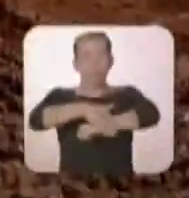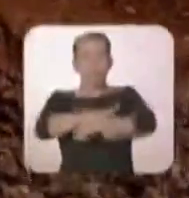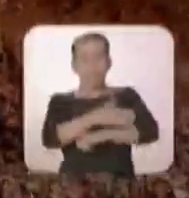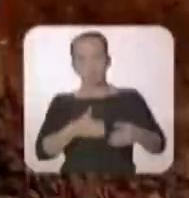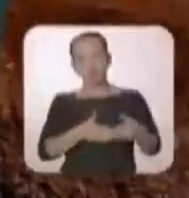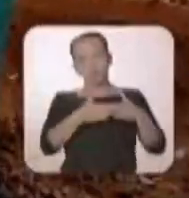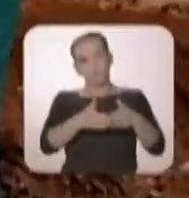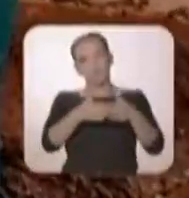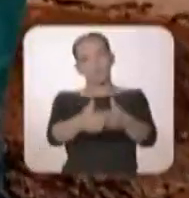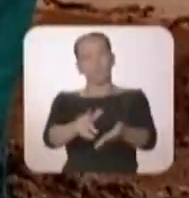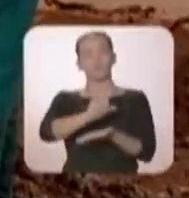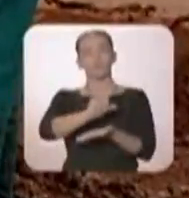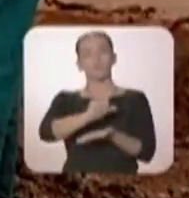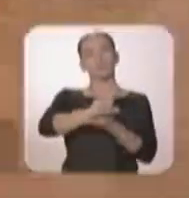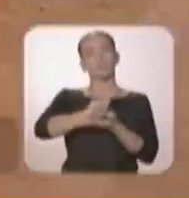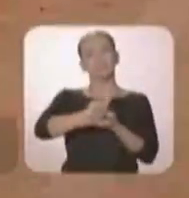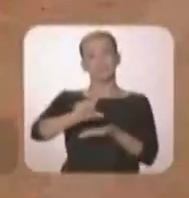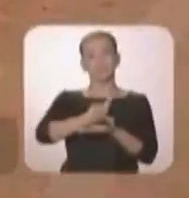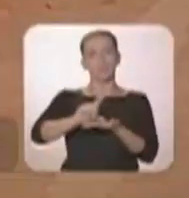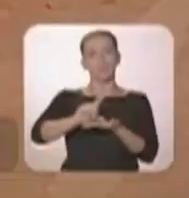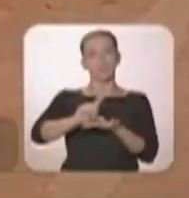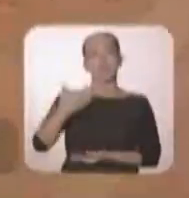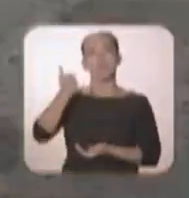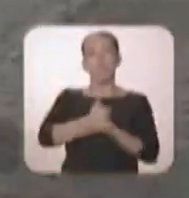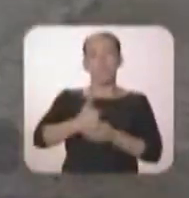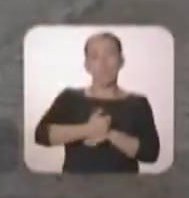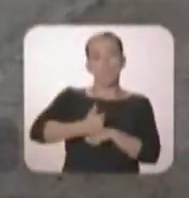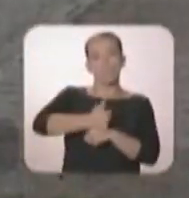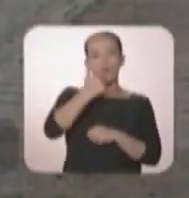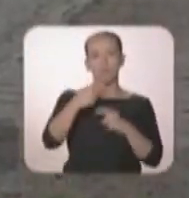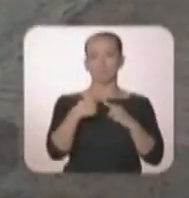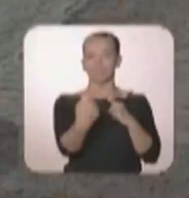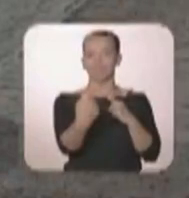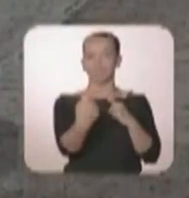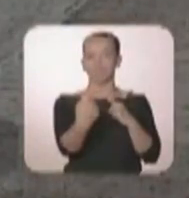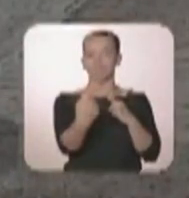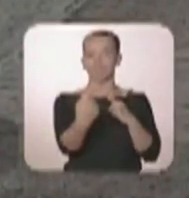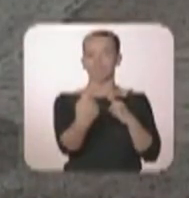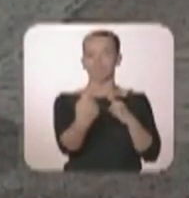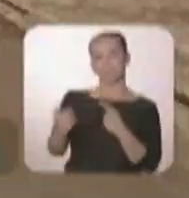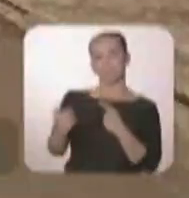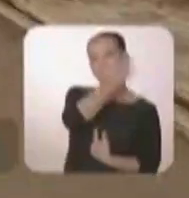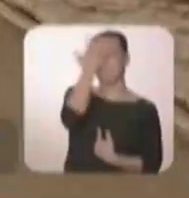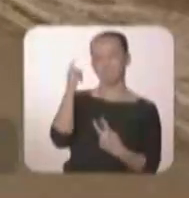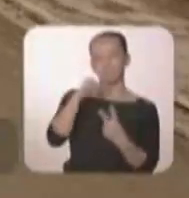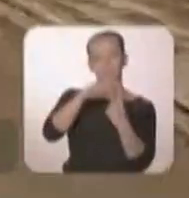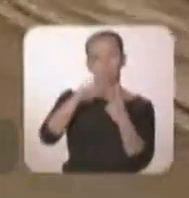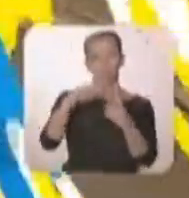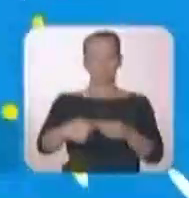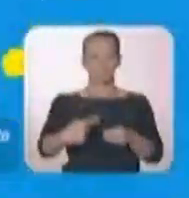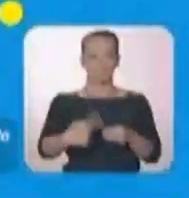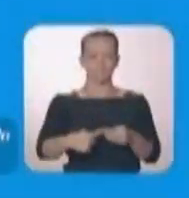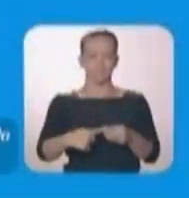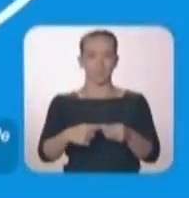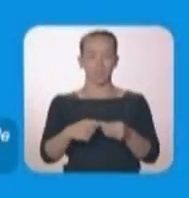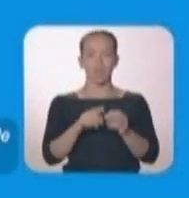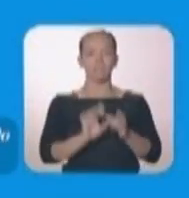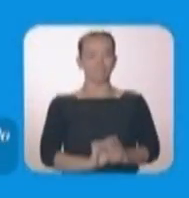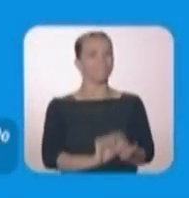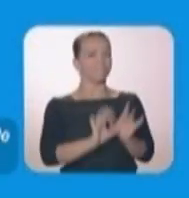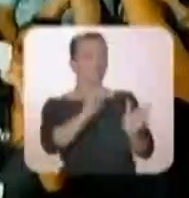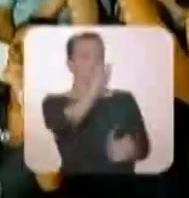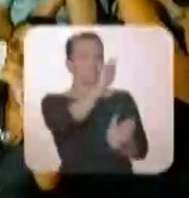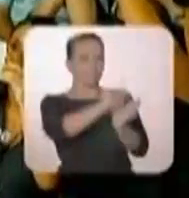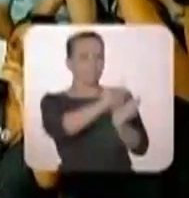em Corumbá como em Ladário, melhorando a qualidade do ir e vir das pessoas dessas duas cidades.